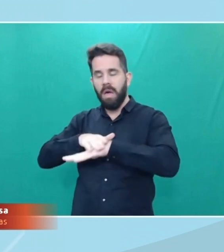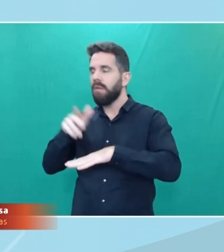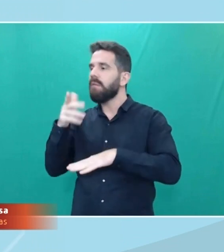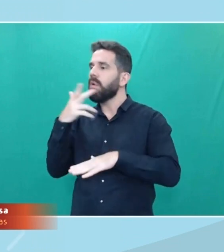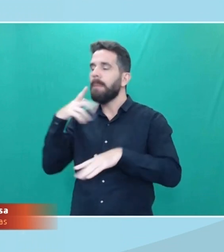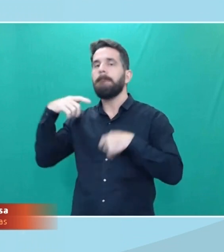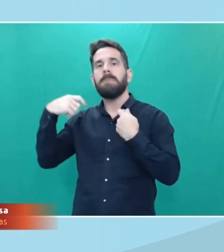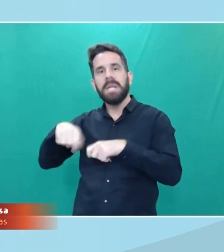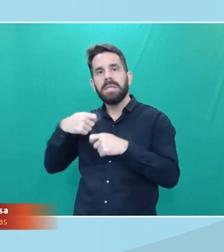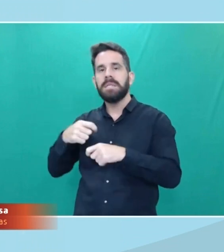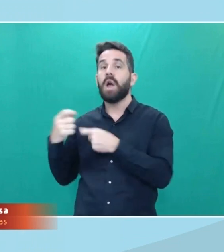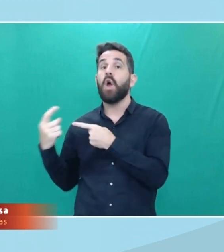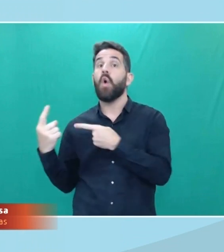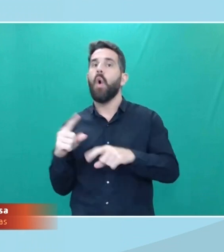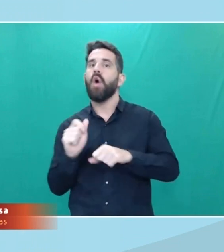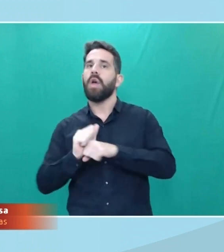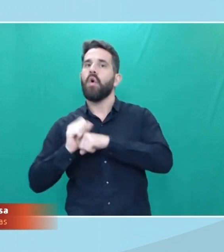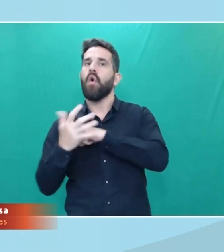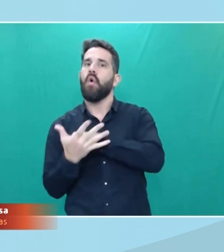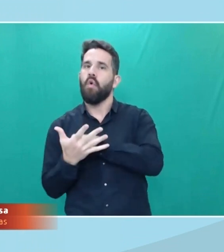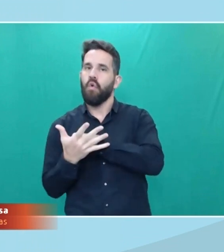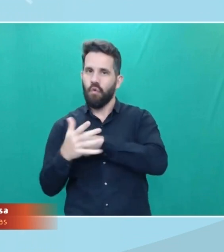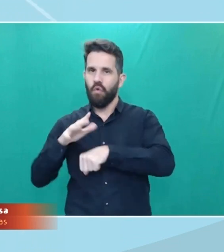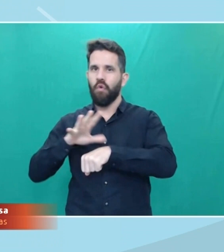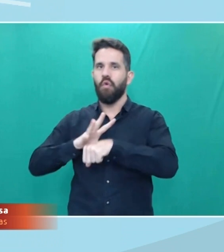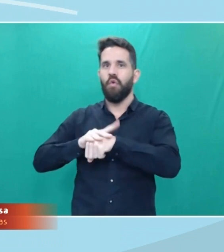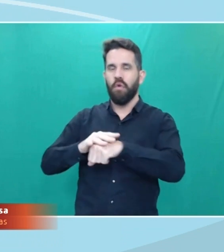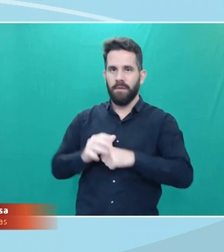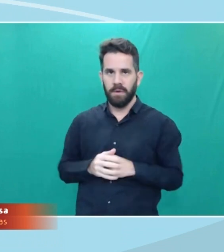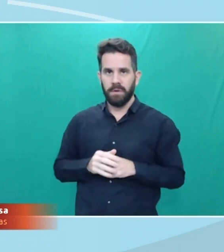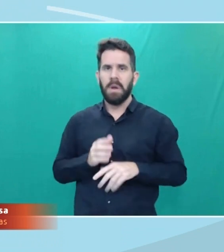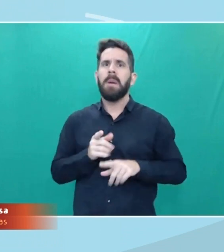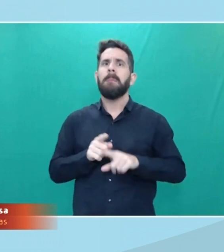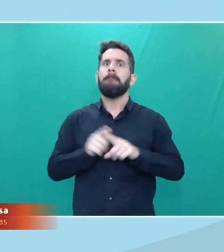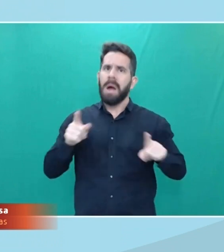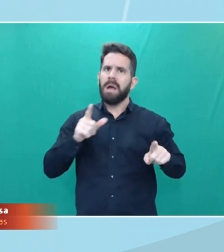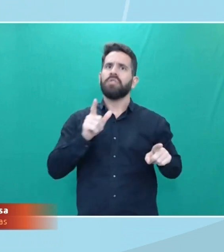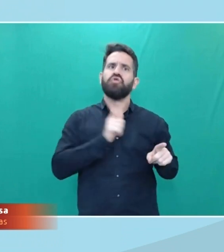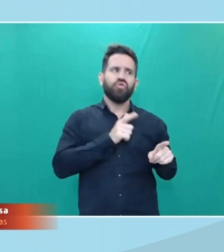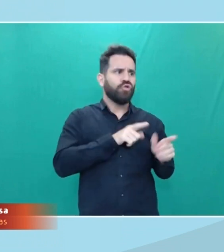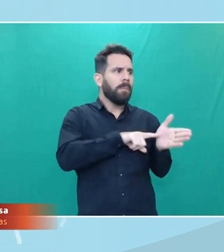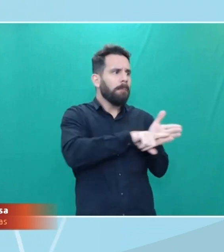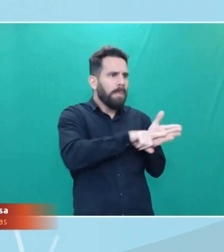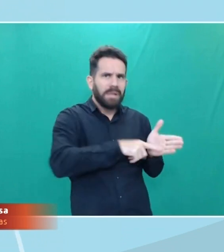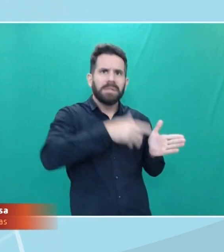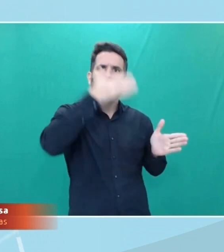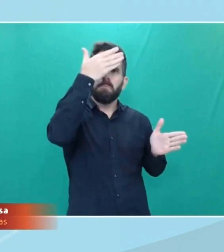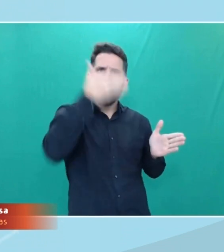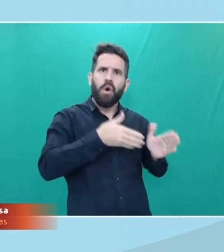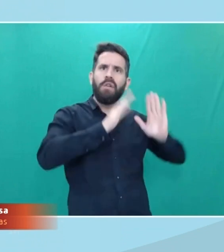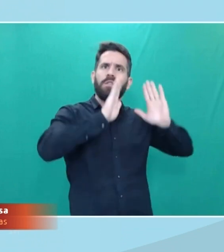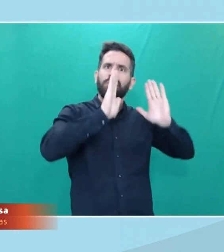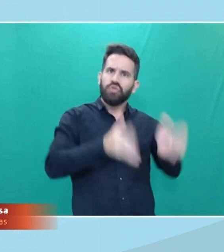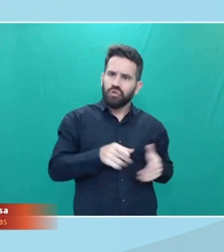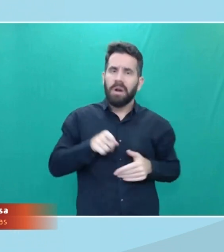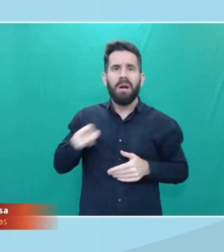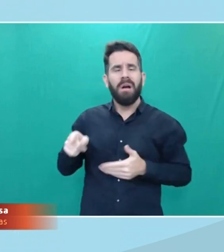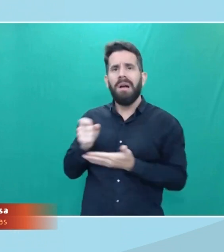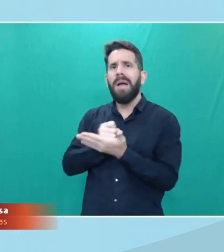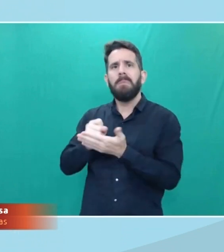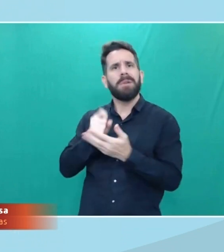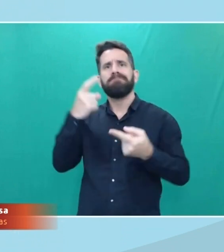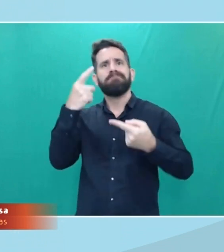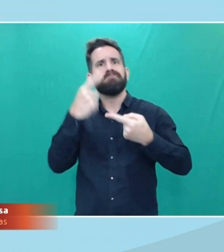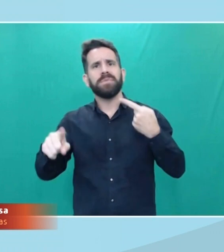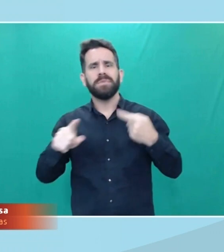já indicavam que o remédio não era eficaz no tratamento do coronavírus. Mesmo assim, em julho de 2020, o Ministério